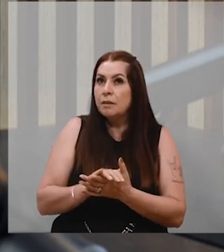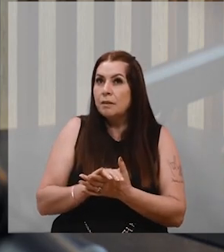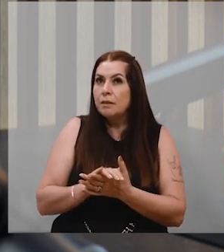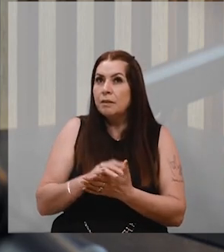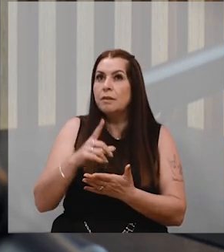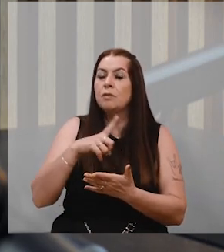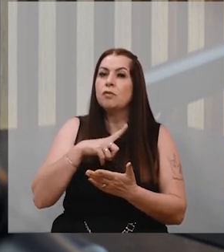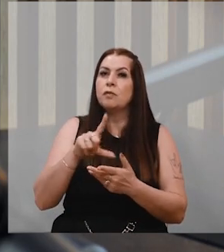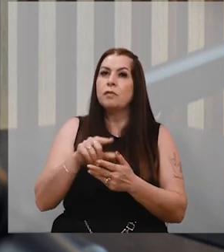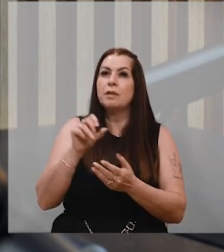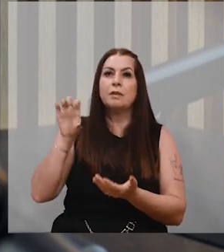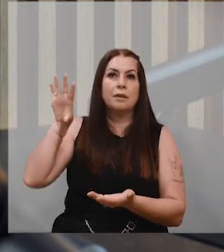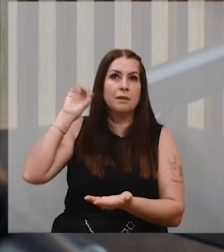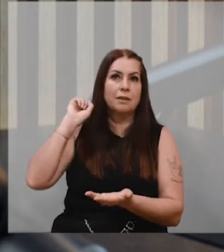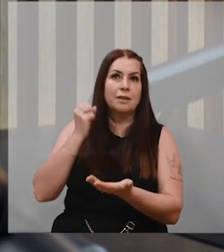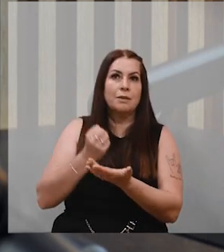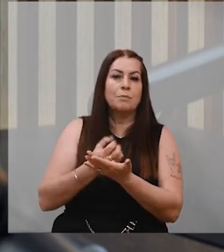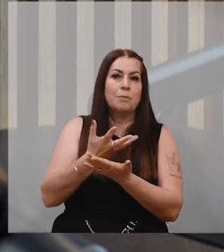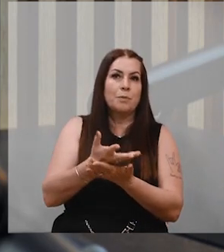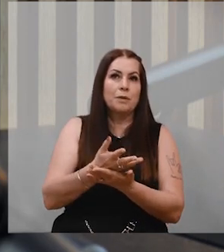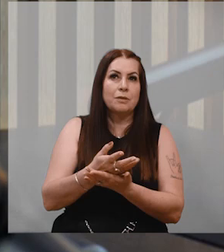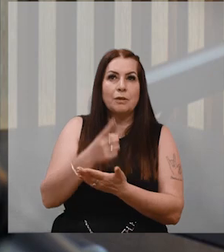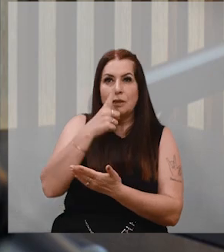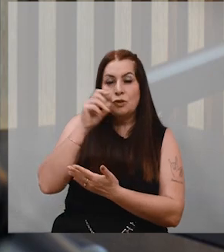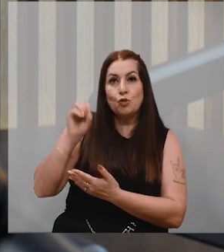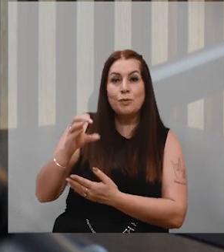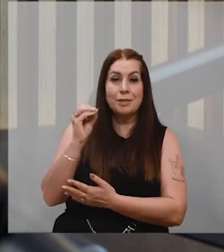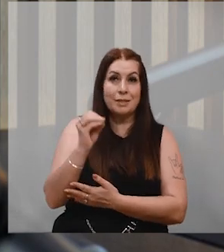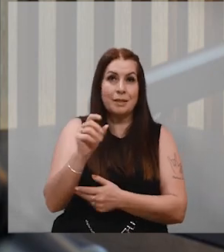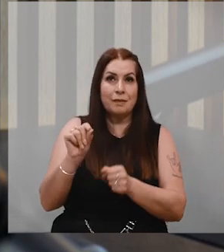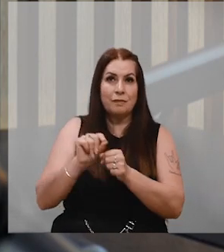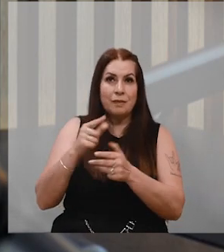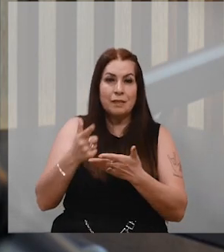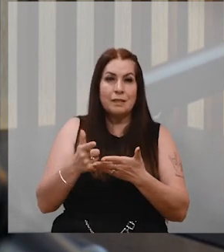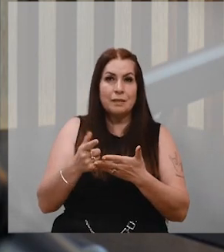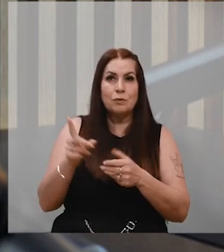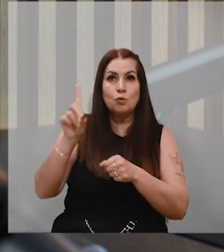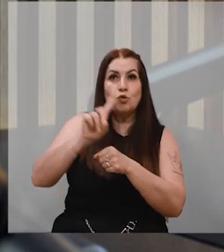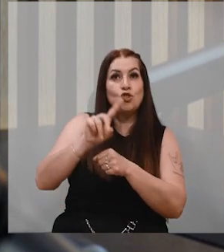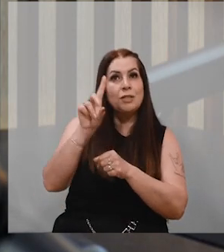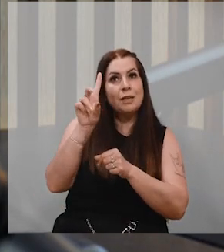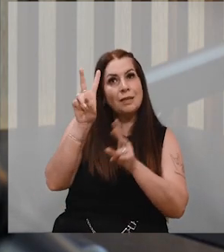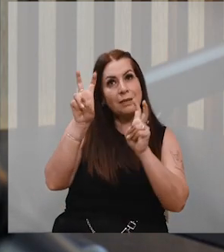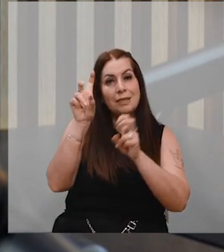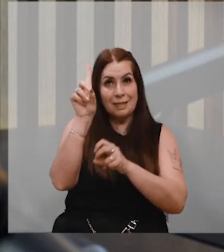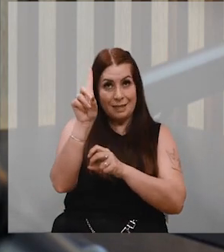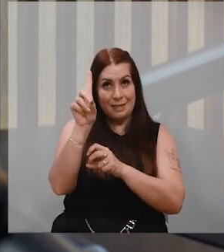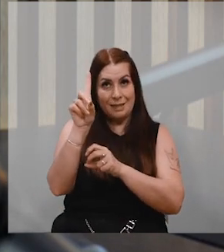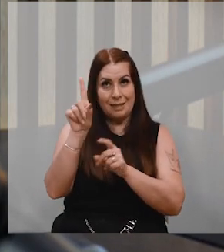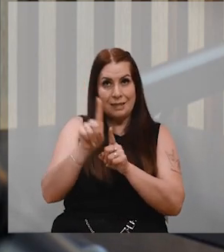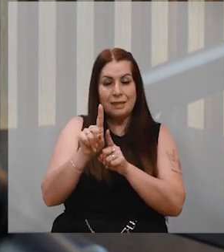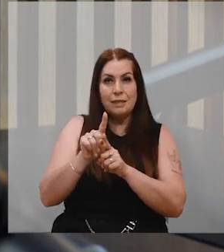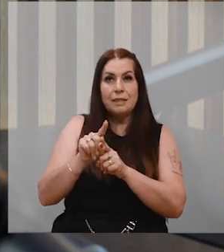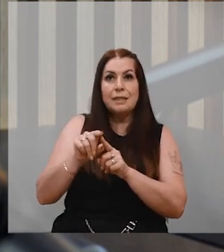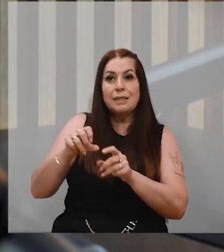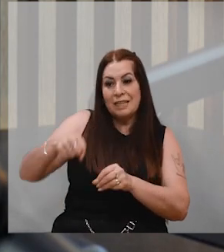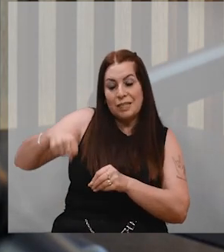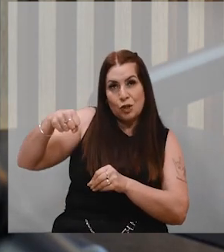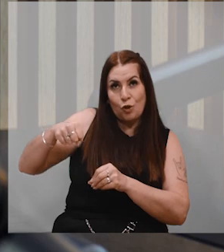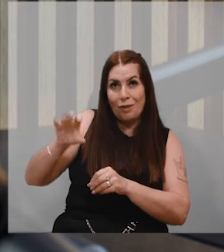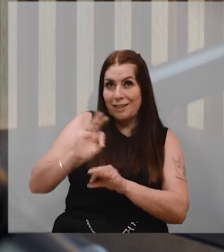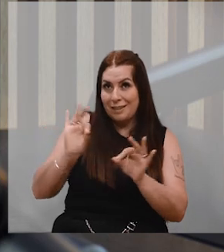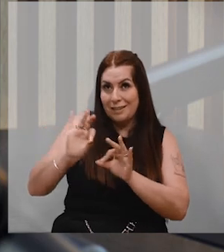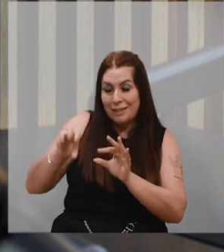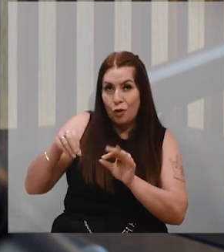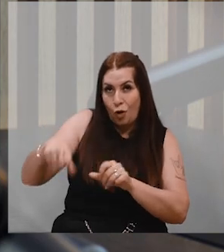Tivemos o podcast Semana Lixo Zero. Fizemos matéria do Dia D. Inclusive, eu fiz a matéria do Dia D sem sacola. E